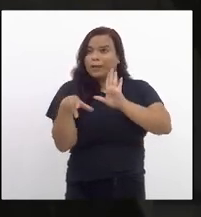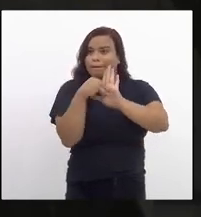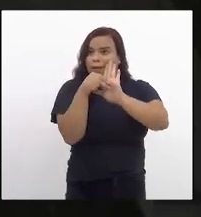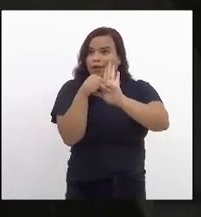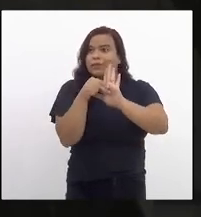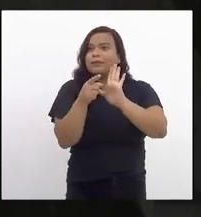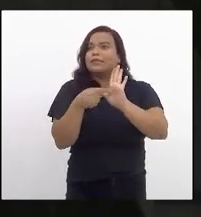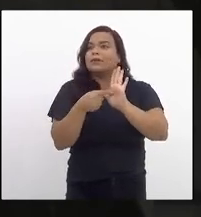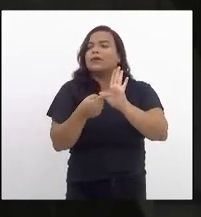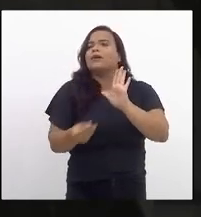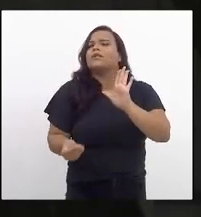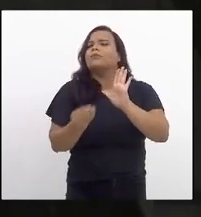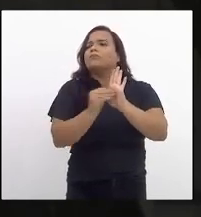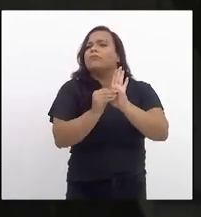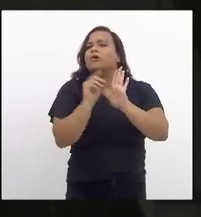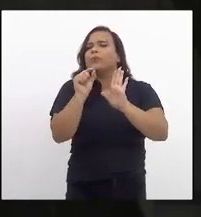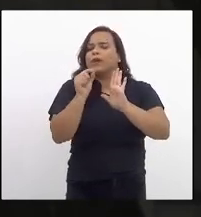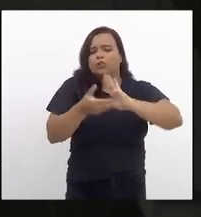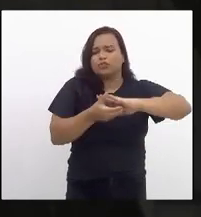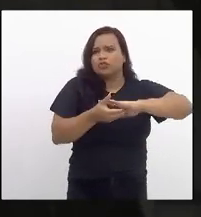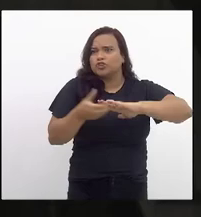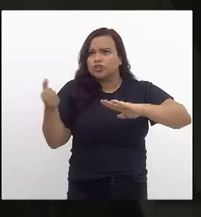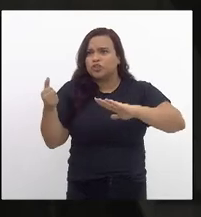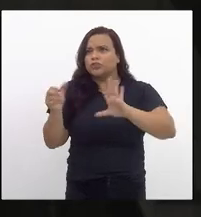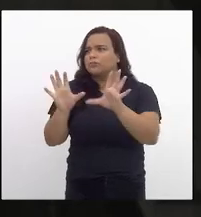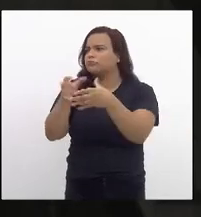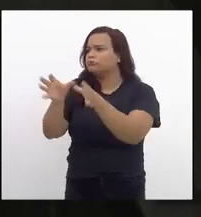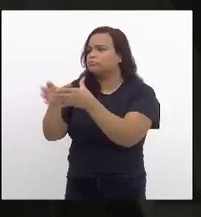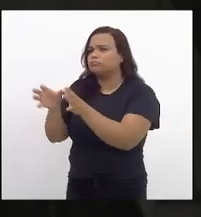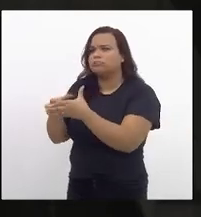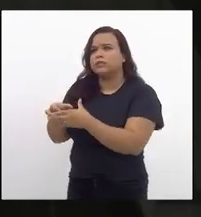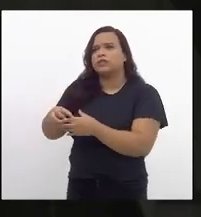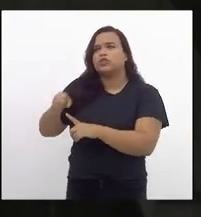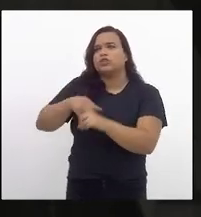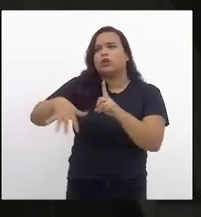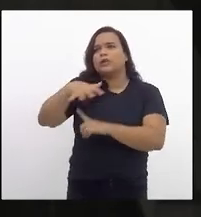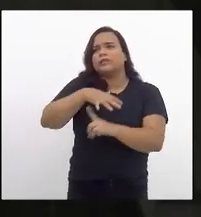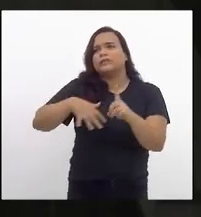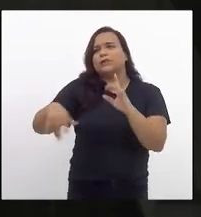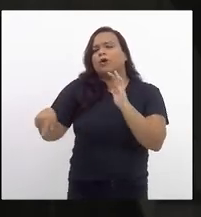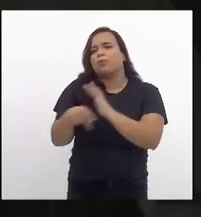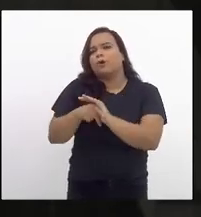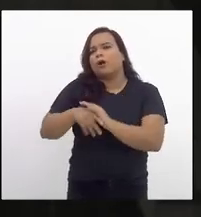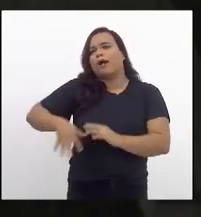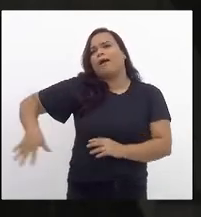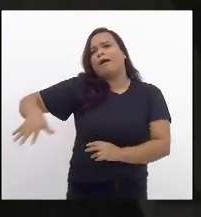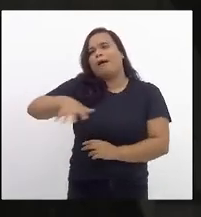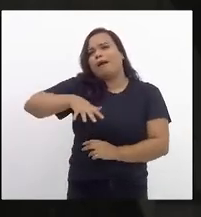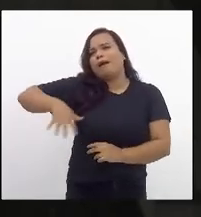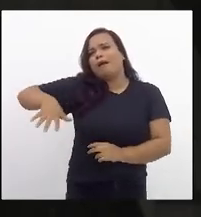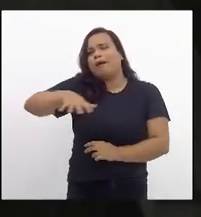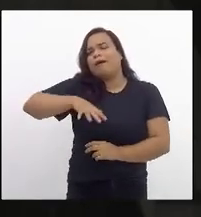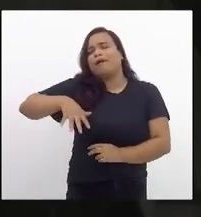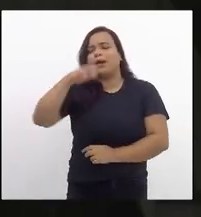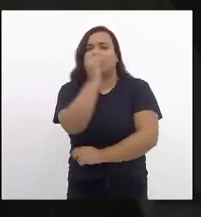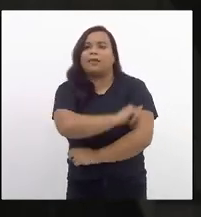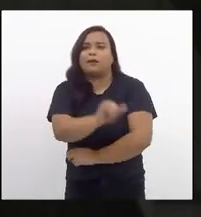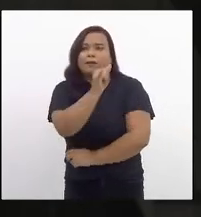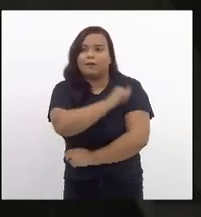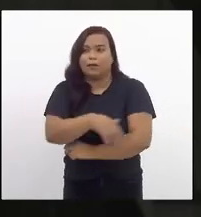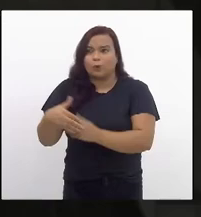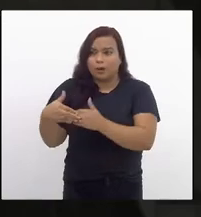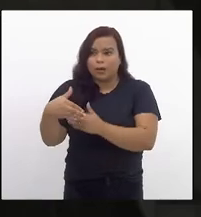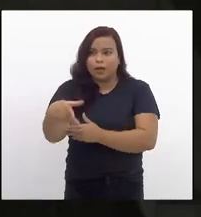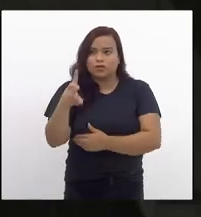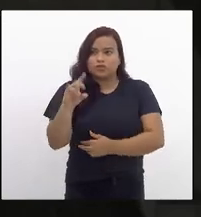extingue as organizações sociais na área da saúde do Estado do Rio de Janeiro a partir de